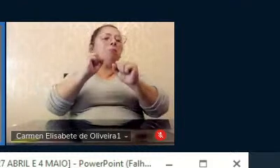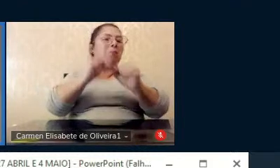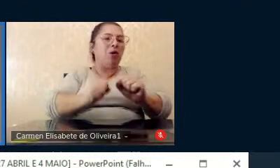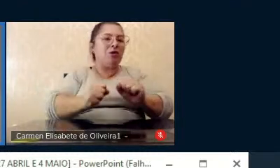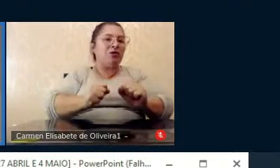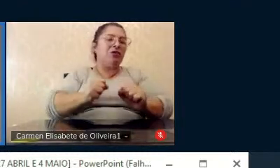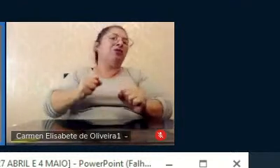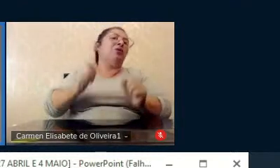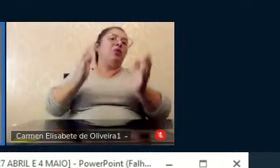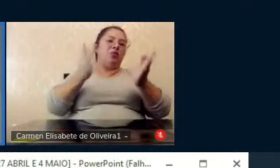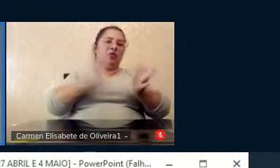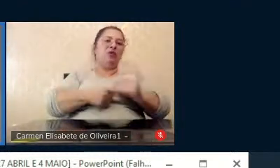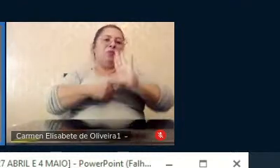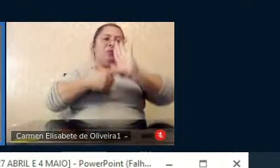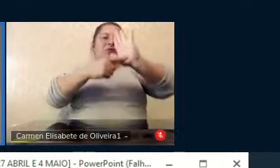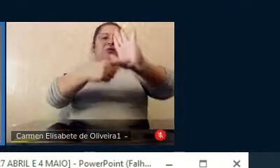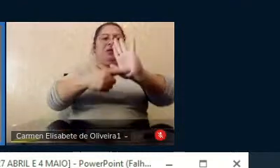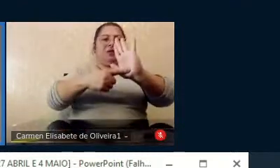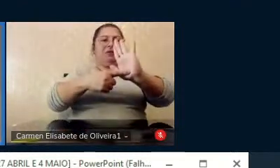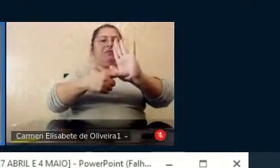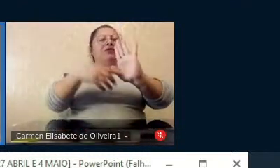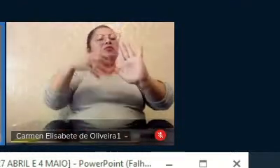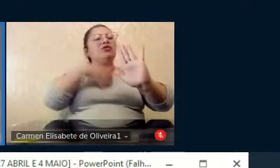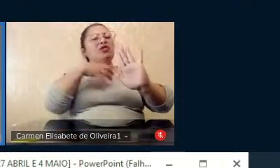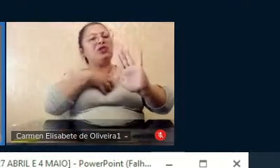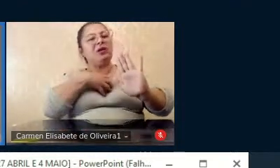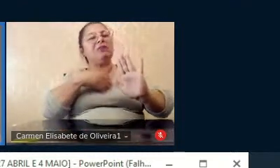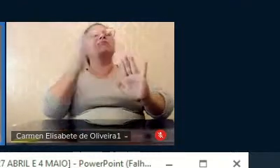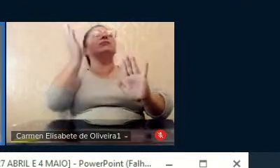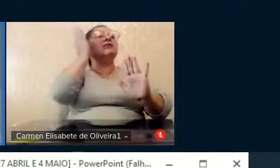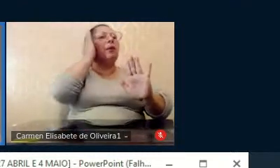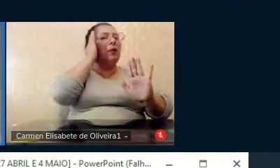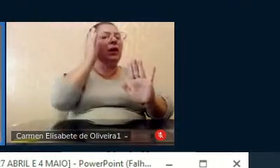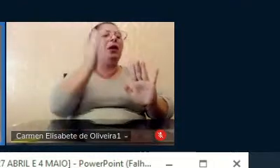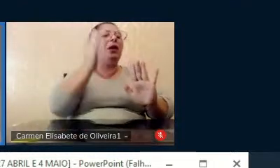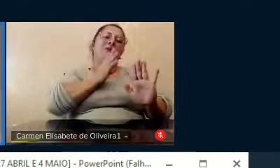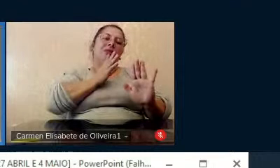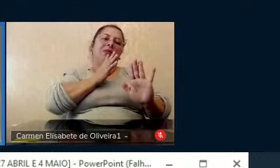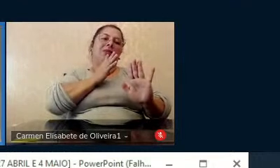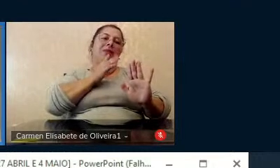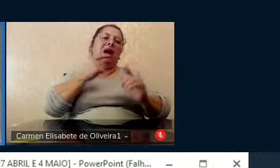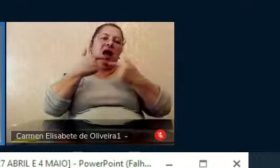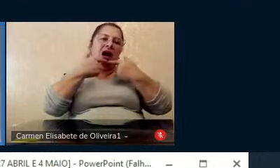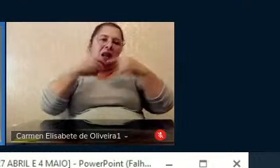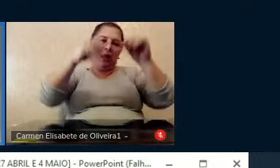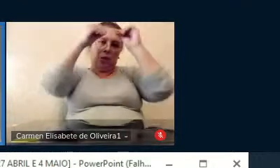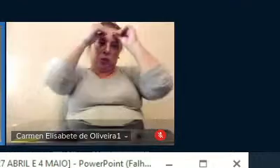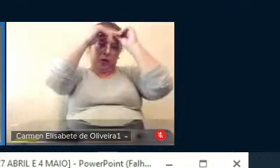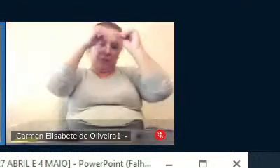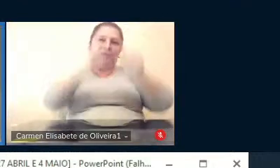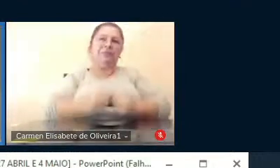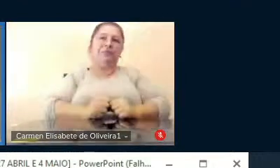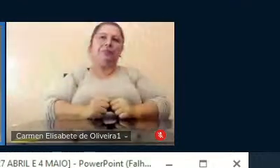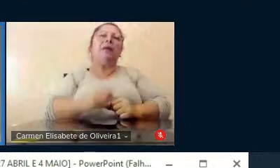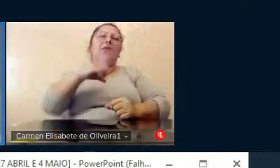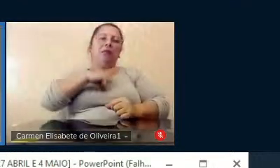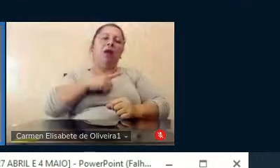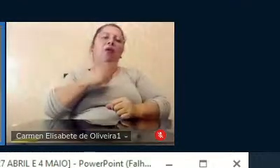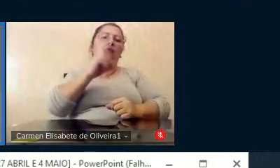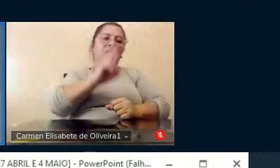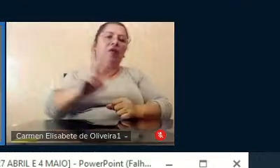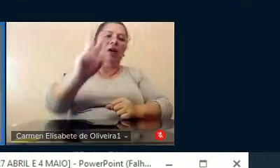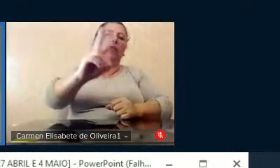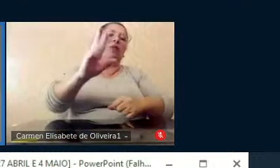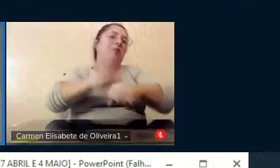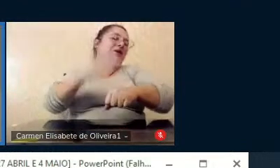as políticas que já surgiram, reconhecendo essa língua, então ela passou, né, a ter um valor maior